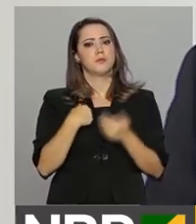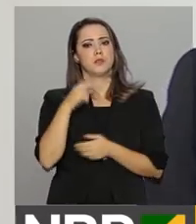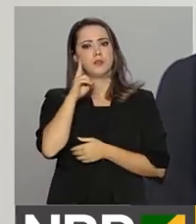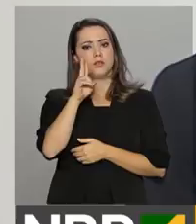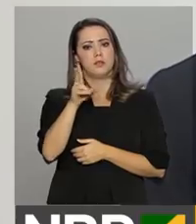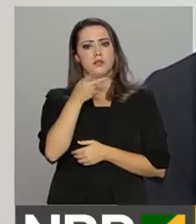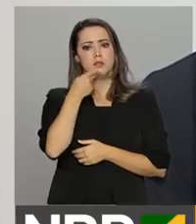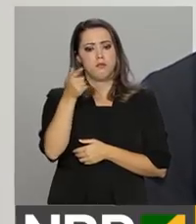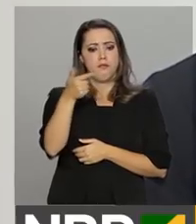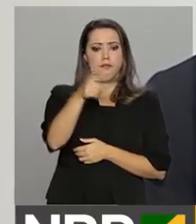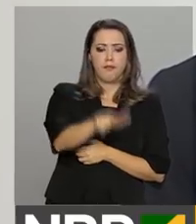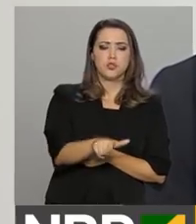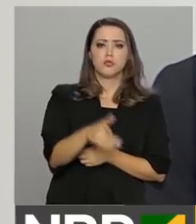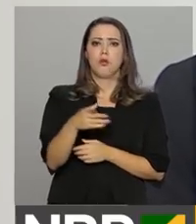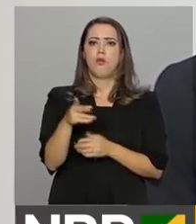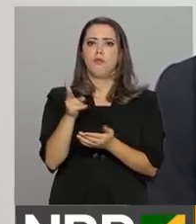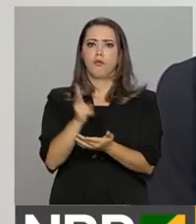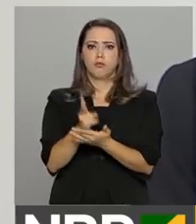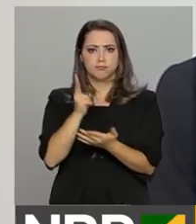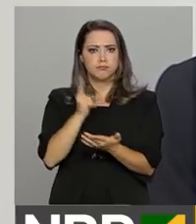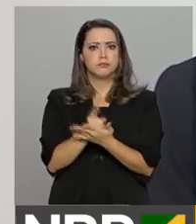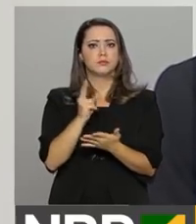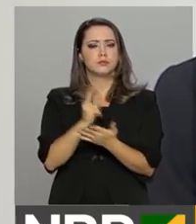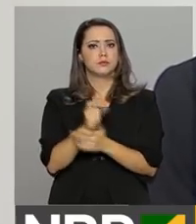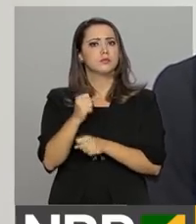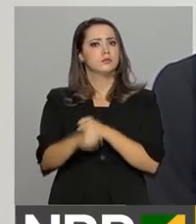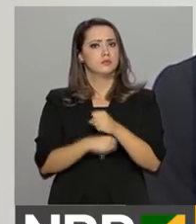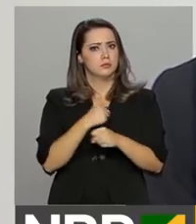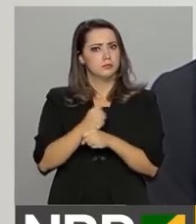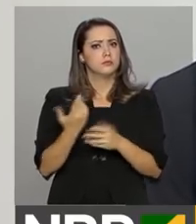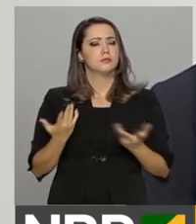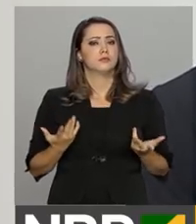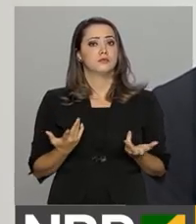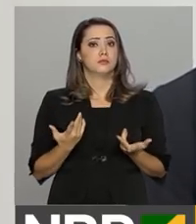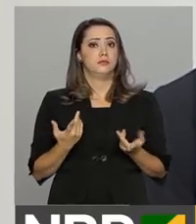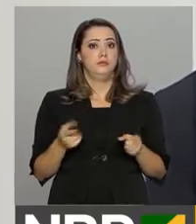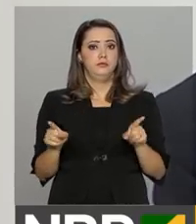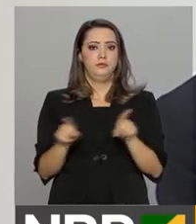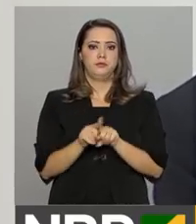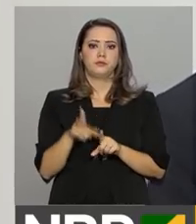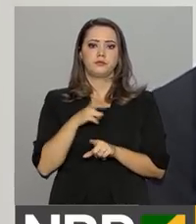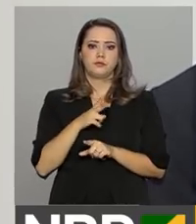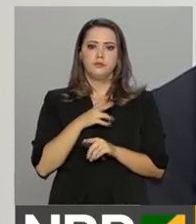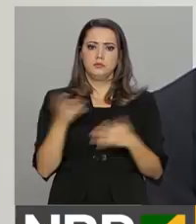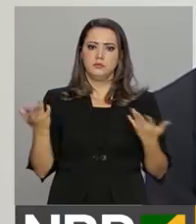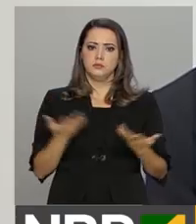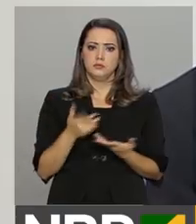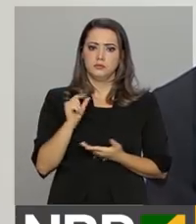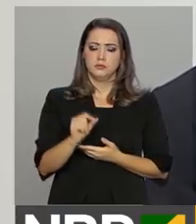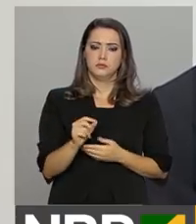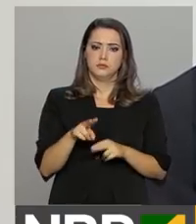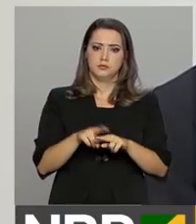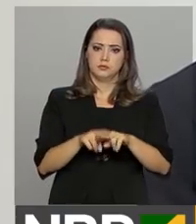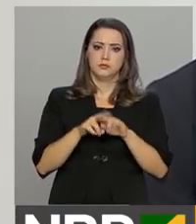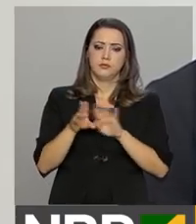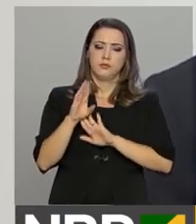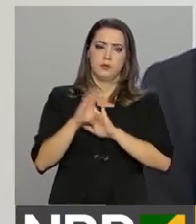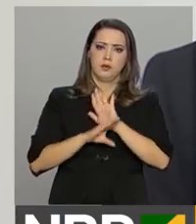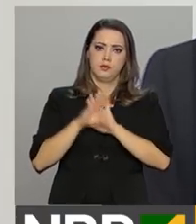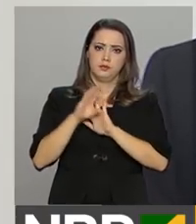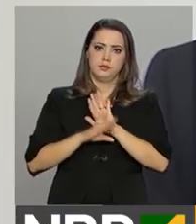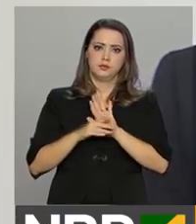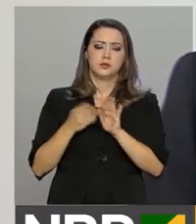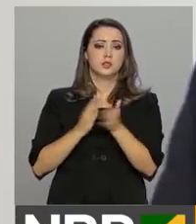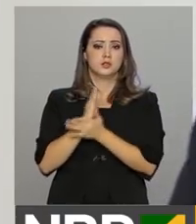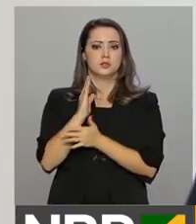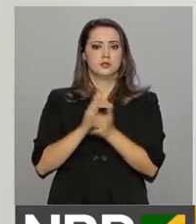repito a dose no ano que vem para os municípios de fora para a circunstância de que hoje em face desse projeto que nós